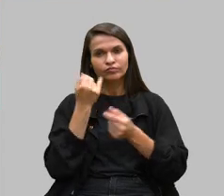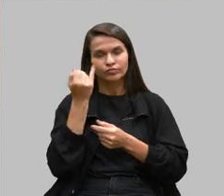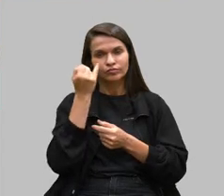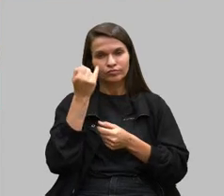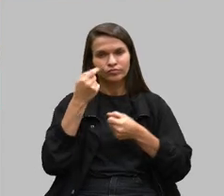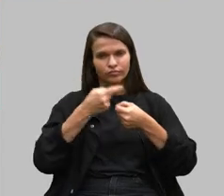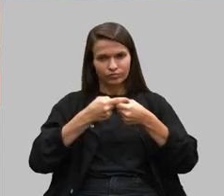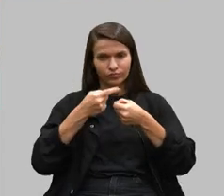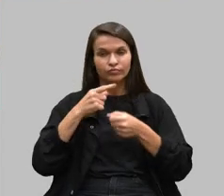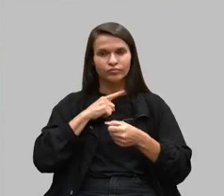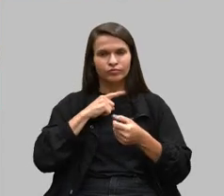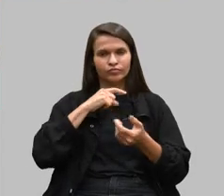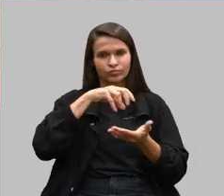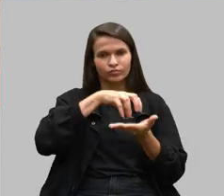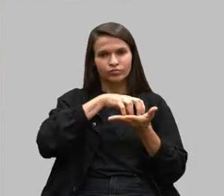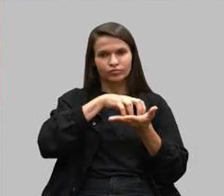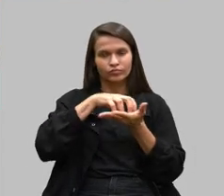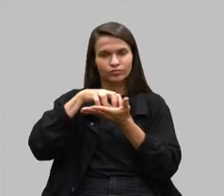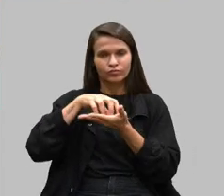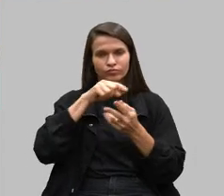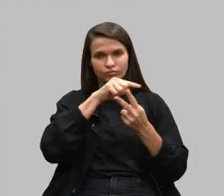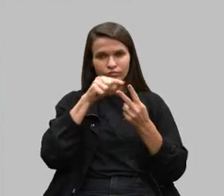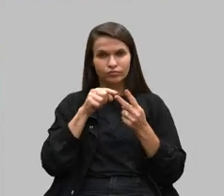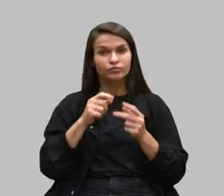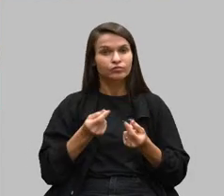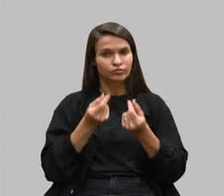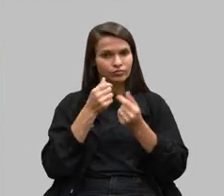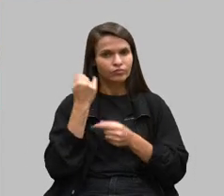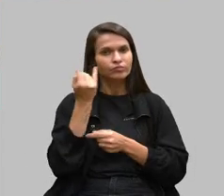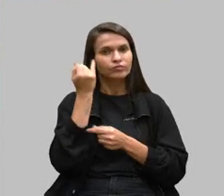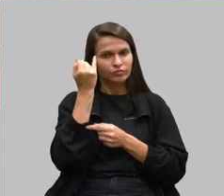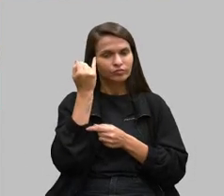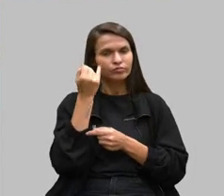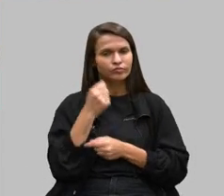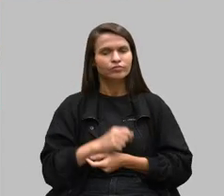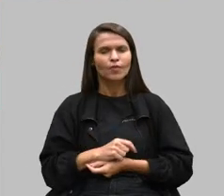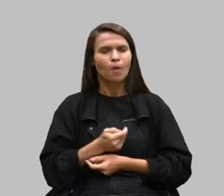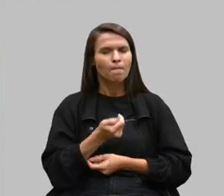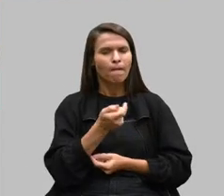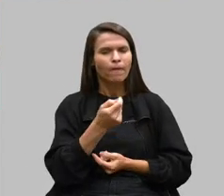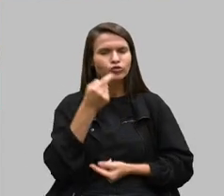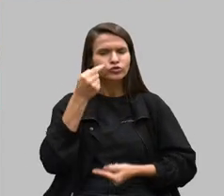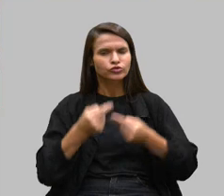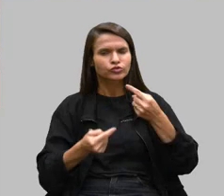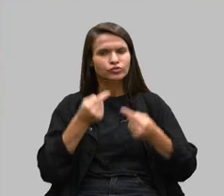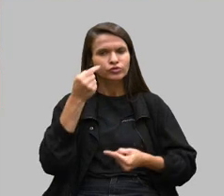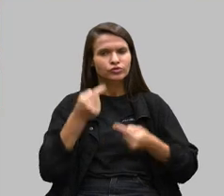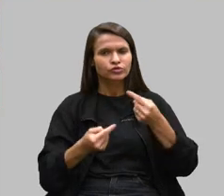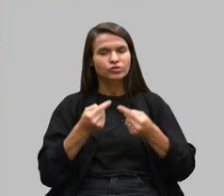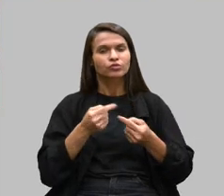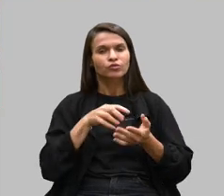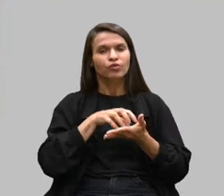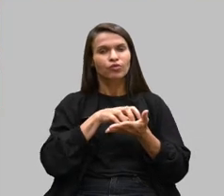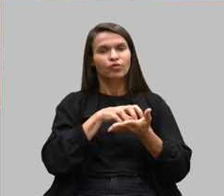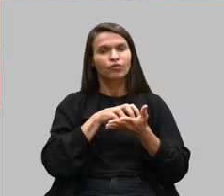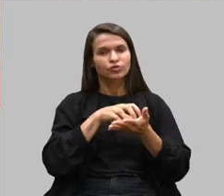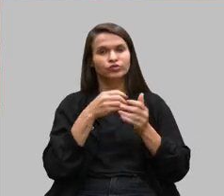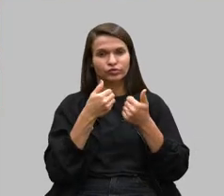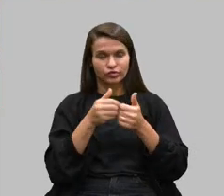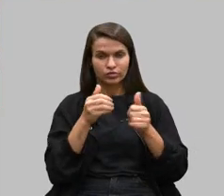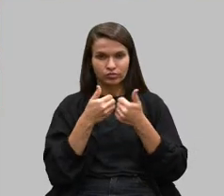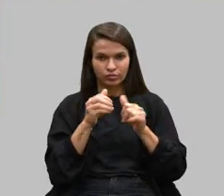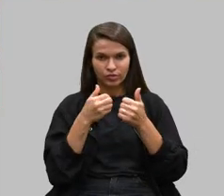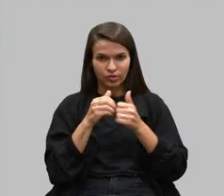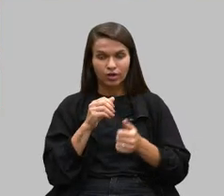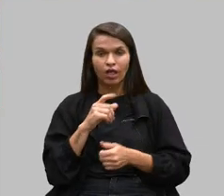terminais que economicamente é muito importante acho que foi pouco discutido aqui a questão do transporte passageiro